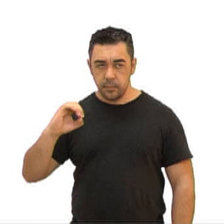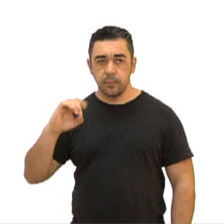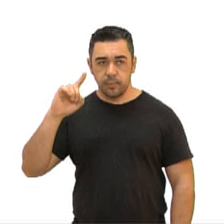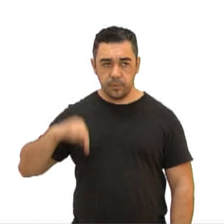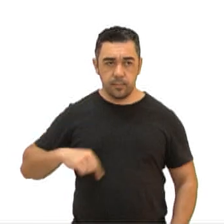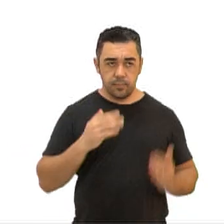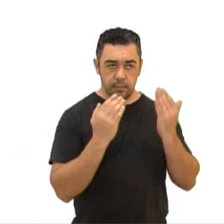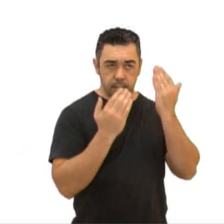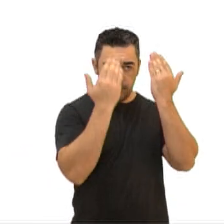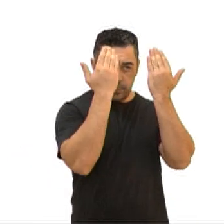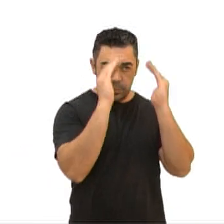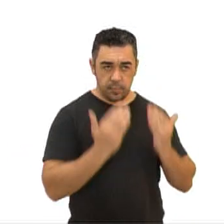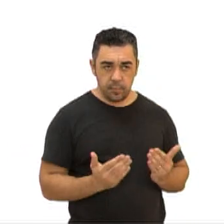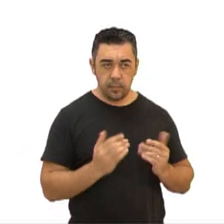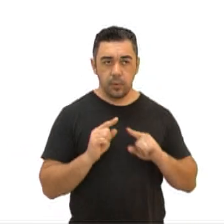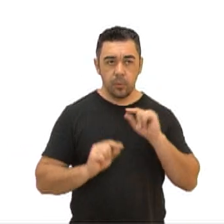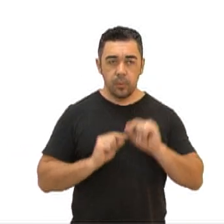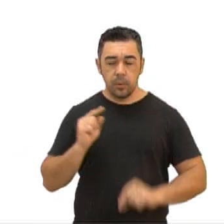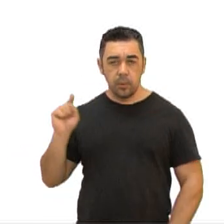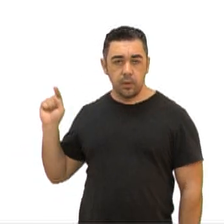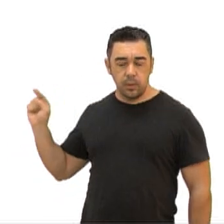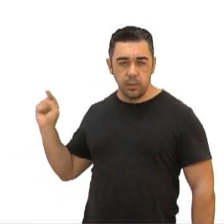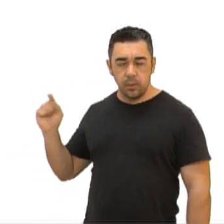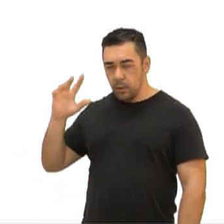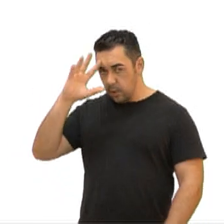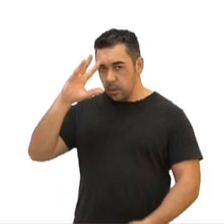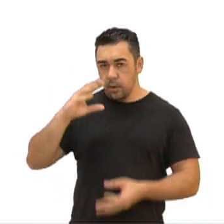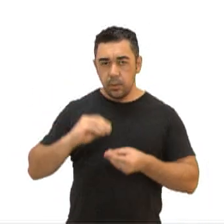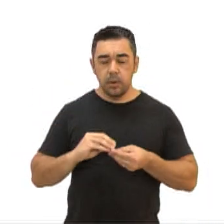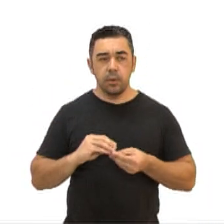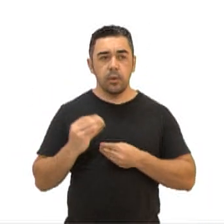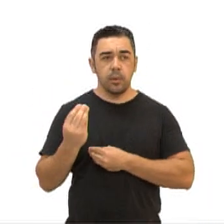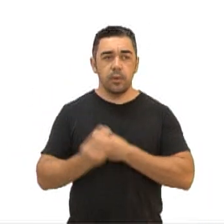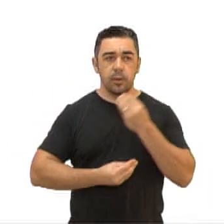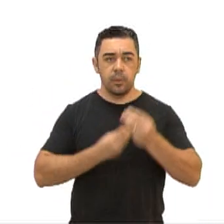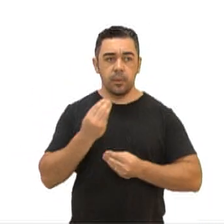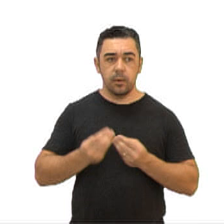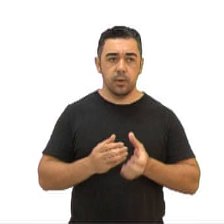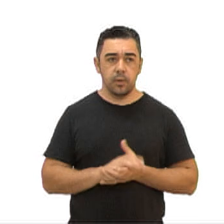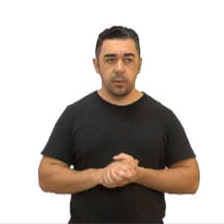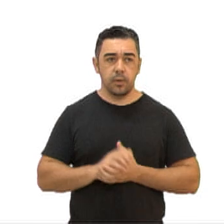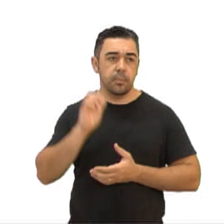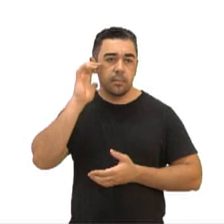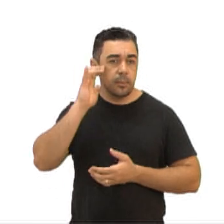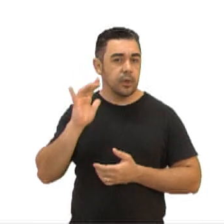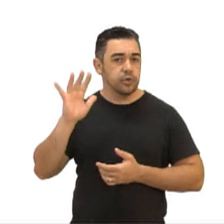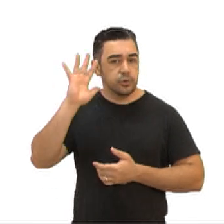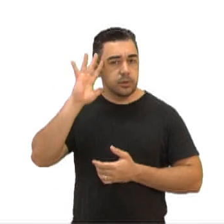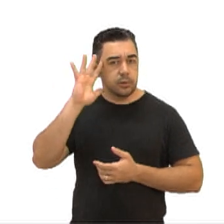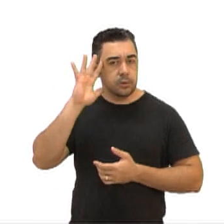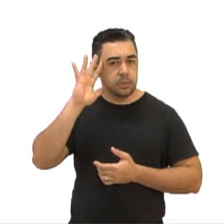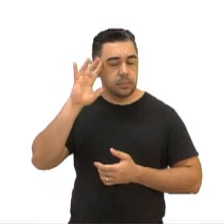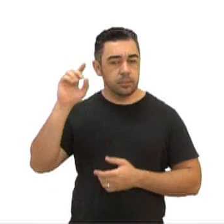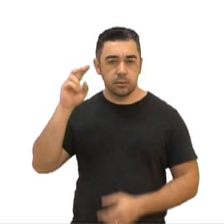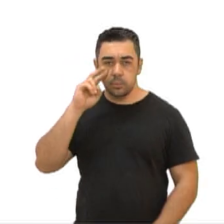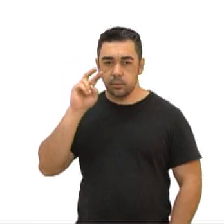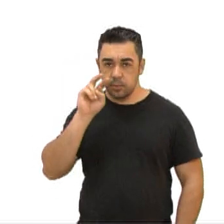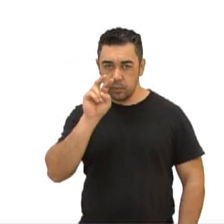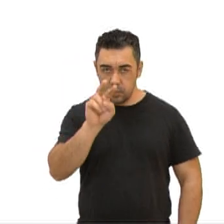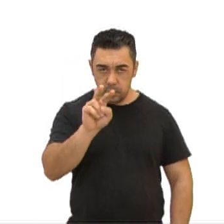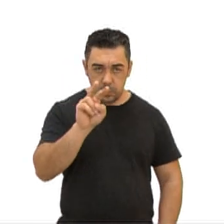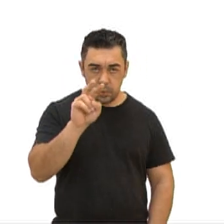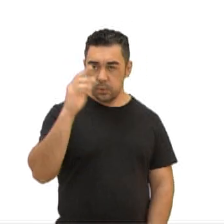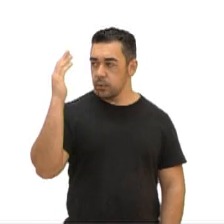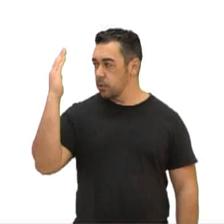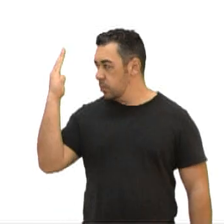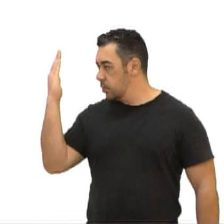analítica. E para vocês entenderem o cubismo, imaginem assim, que essa pessoa está olhando no espelho